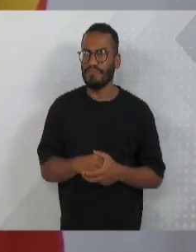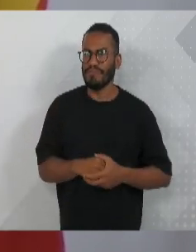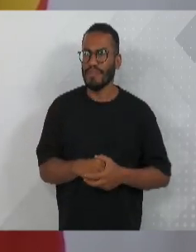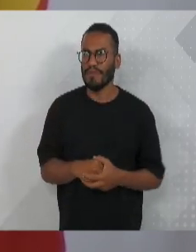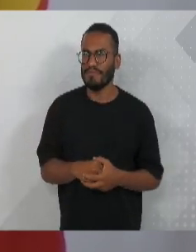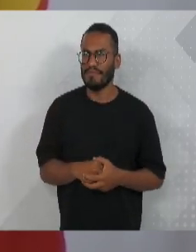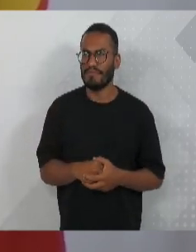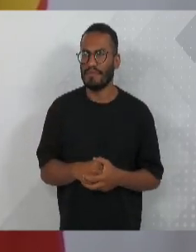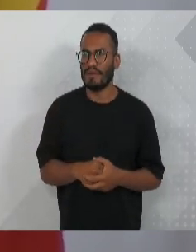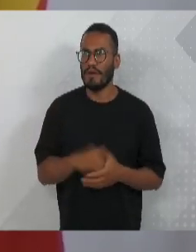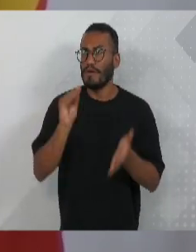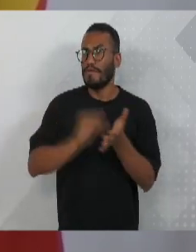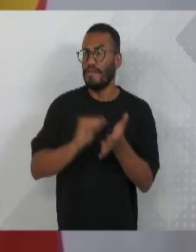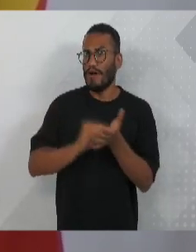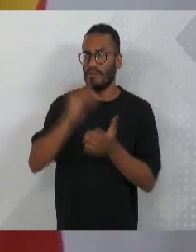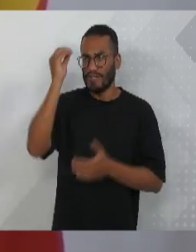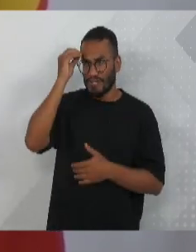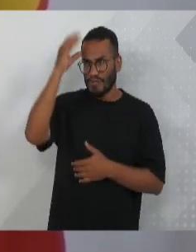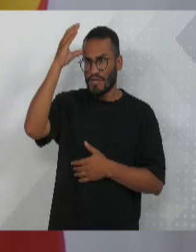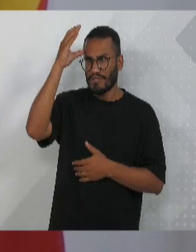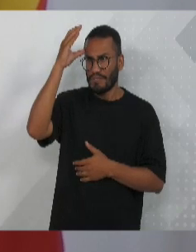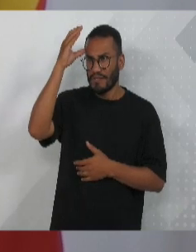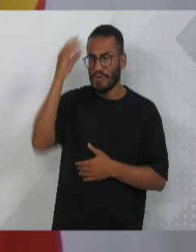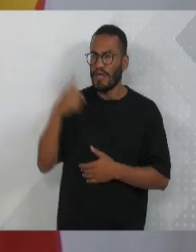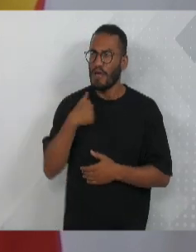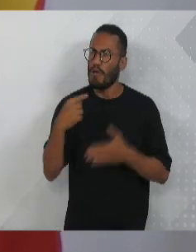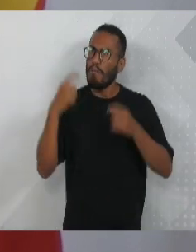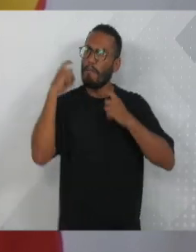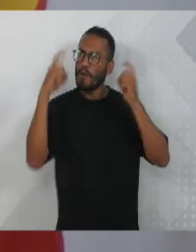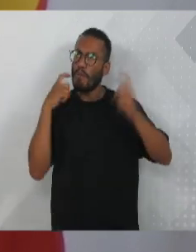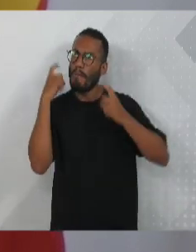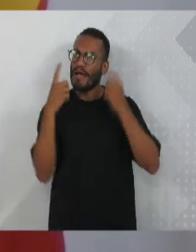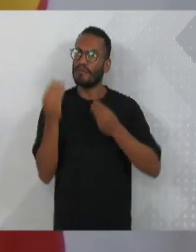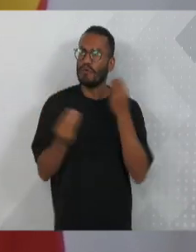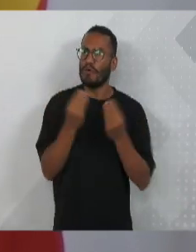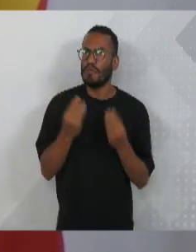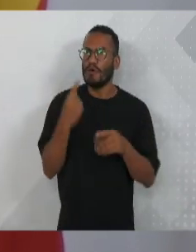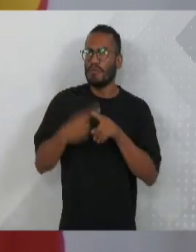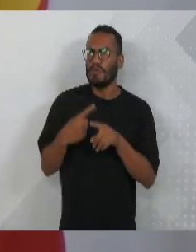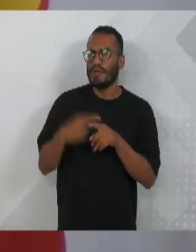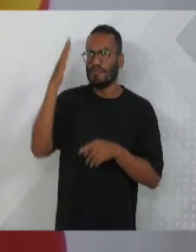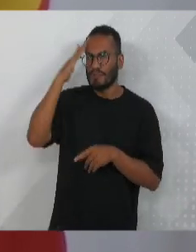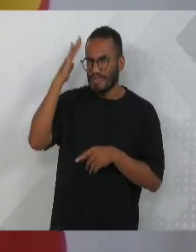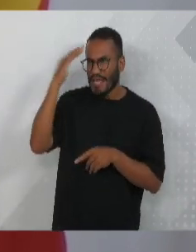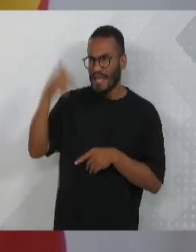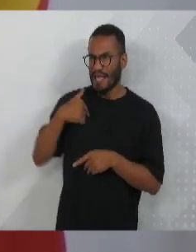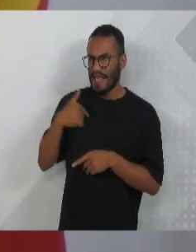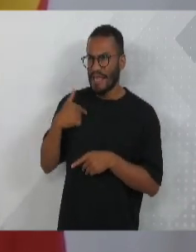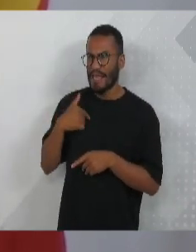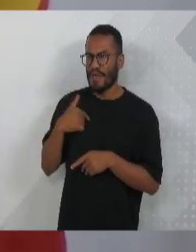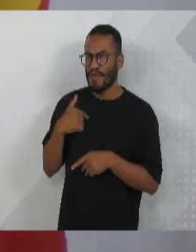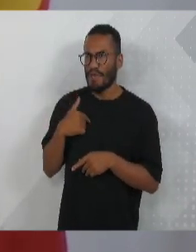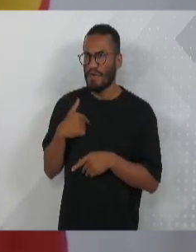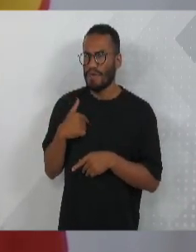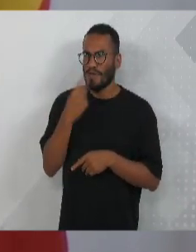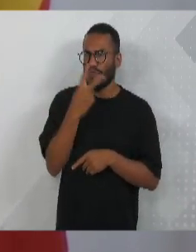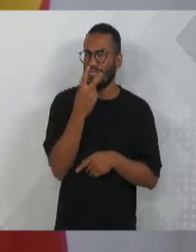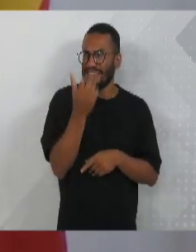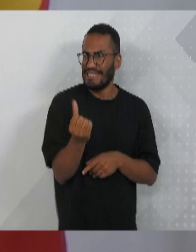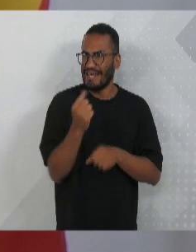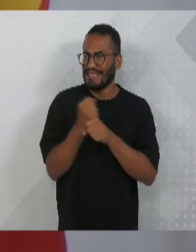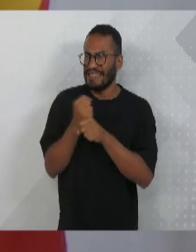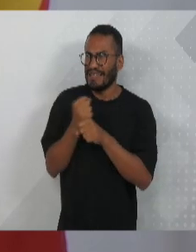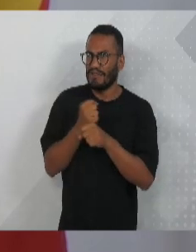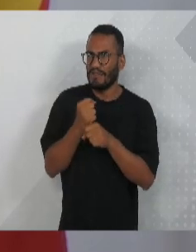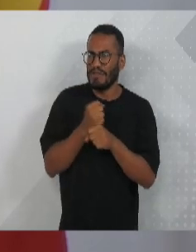essa notificação, até por falta de conhecimento. E daí o que me preocupa é porque eu sei, eu fiquei no piso da fábrica, por 26 anos lá em